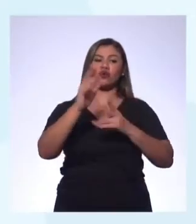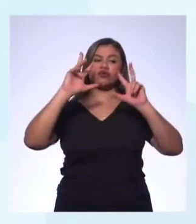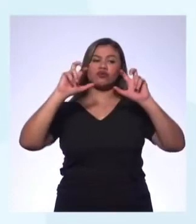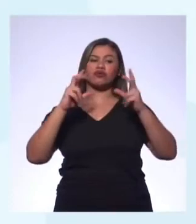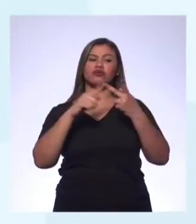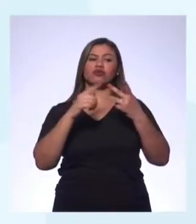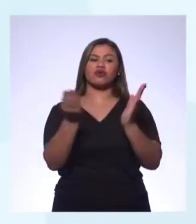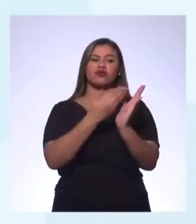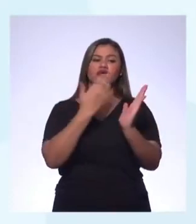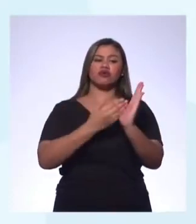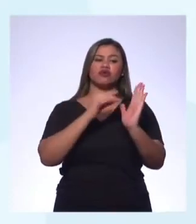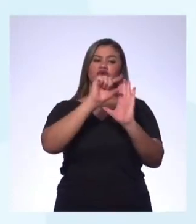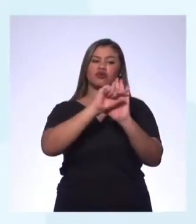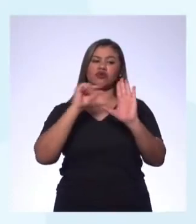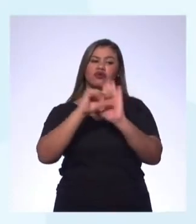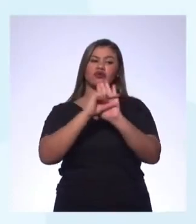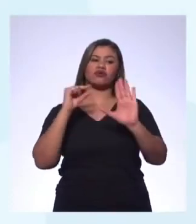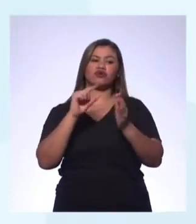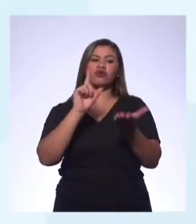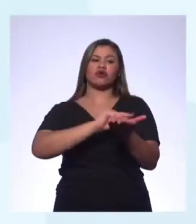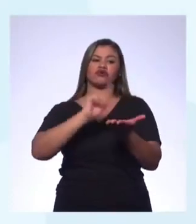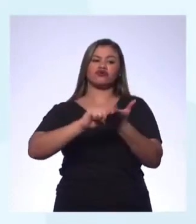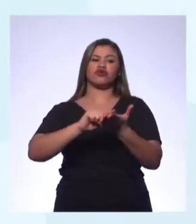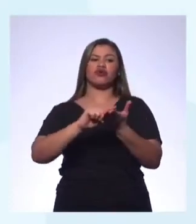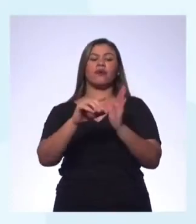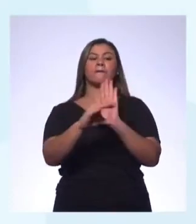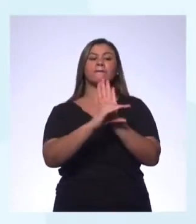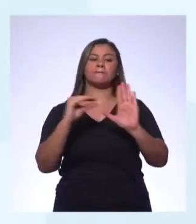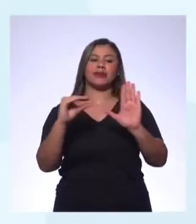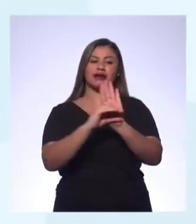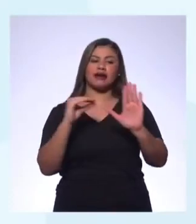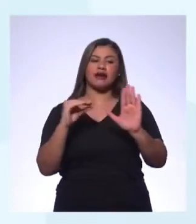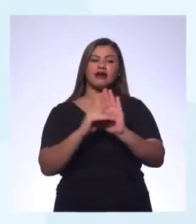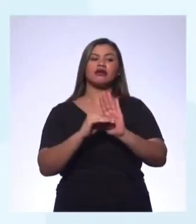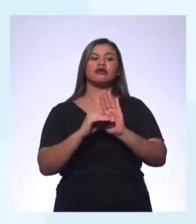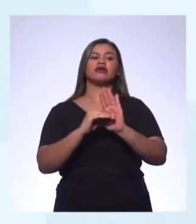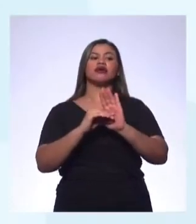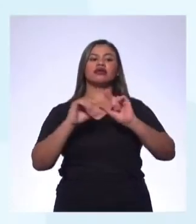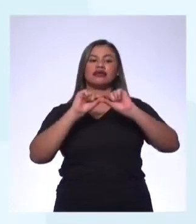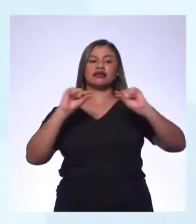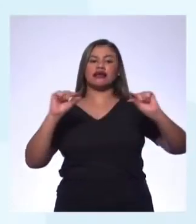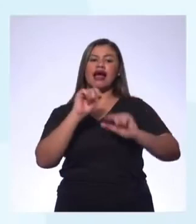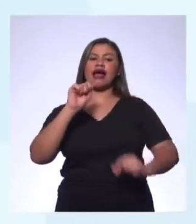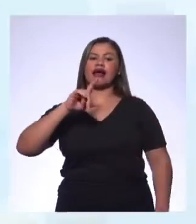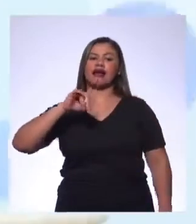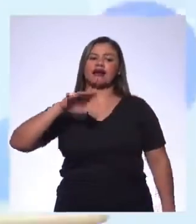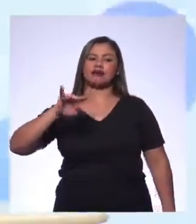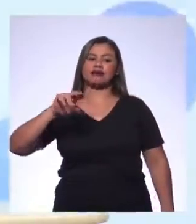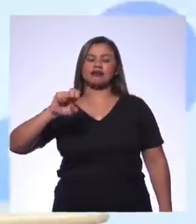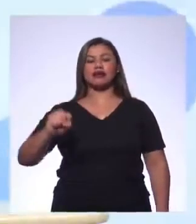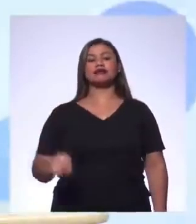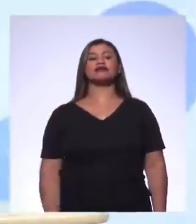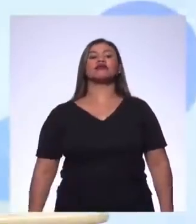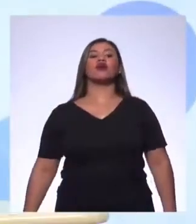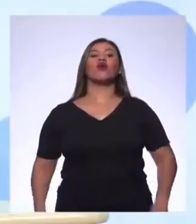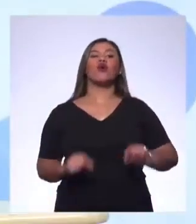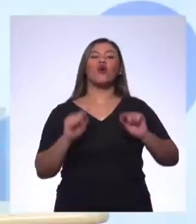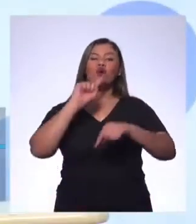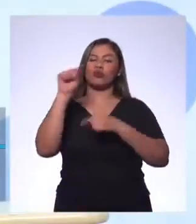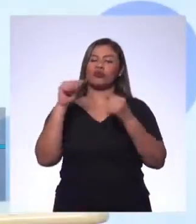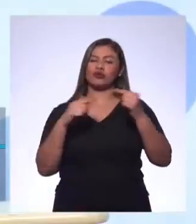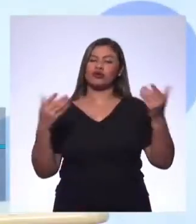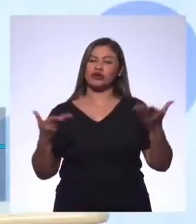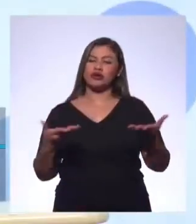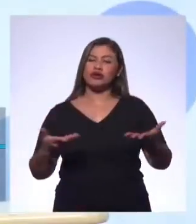título, capítulo, seções, artigos, parágrafos, incisos e alíneas, né? A nossa intenção aqui é falar